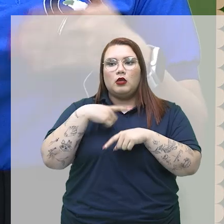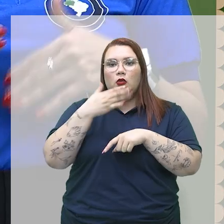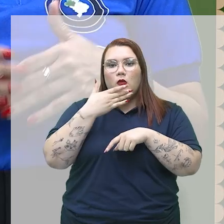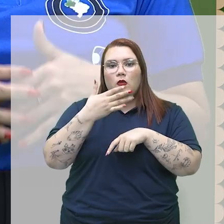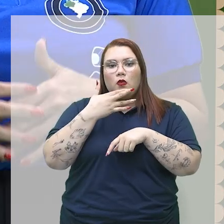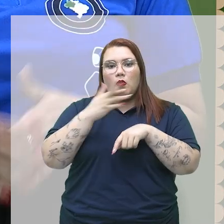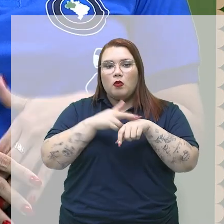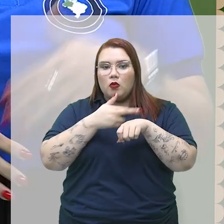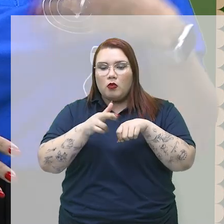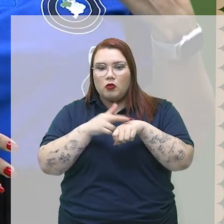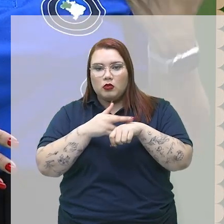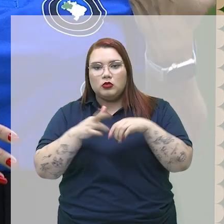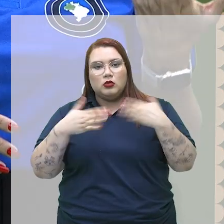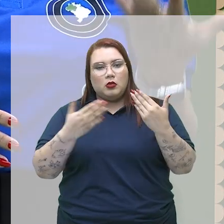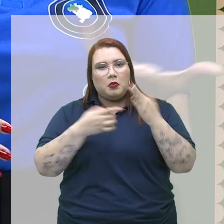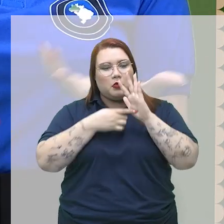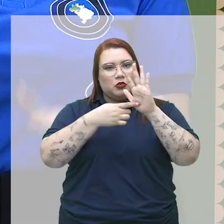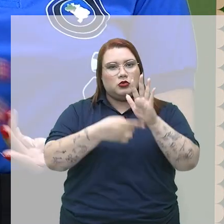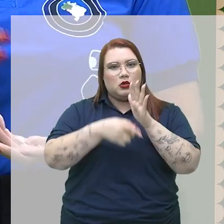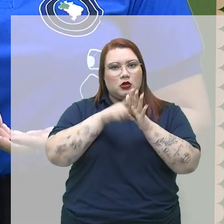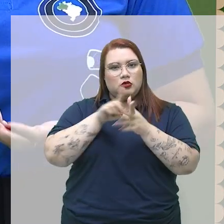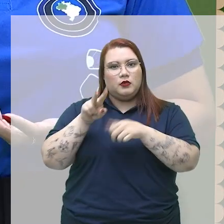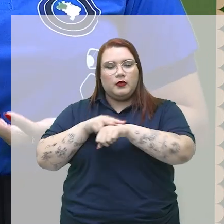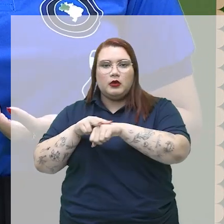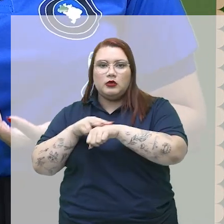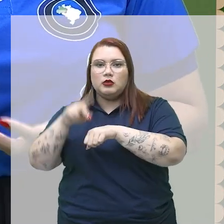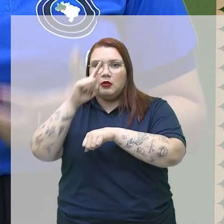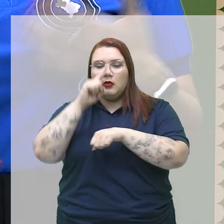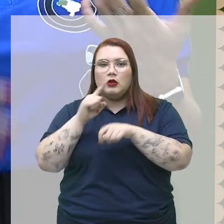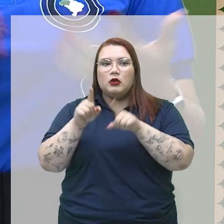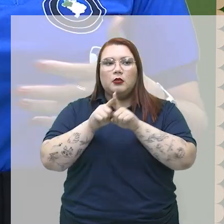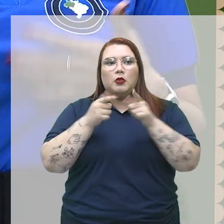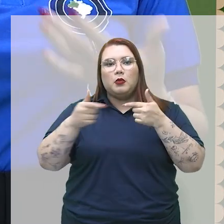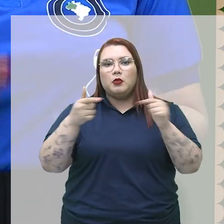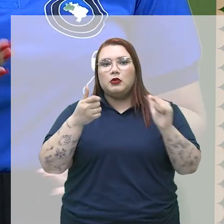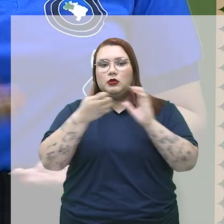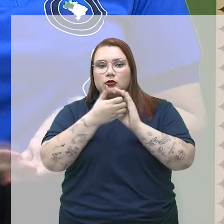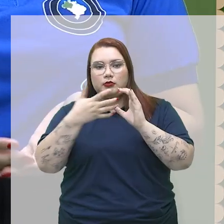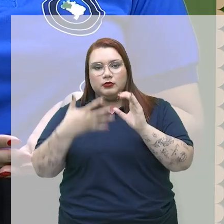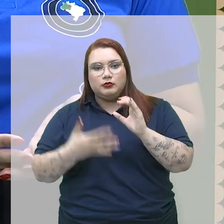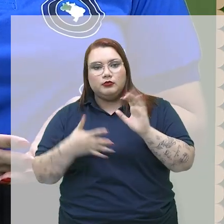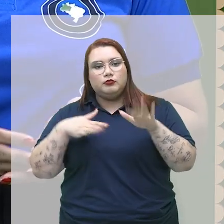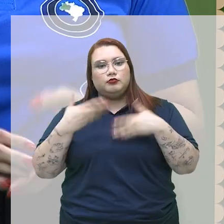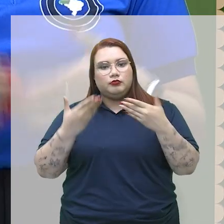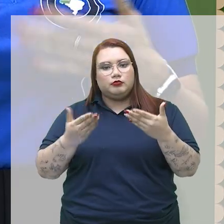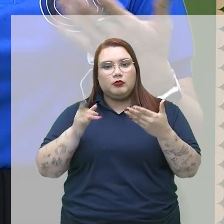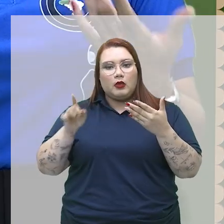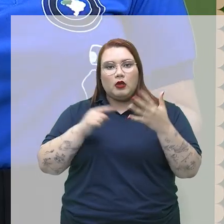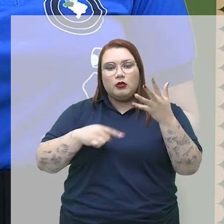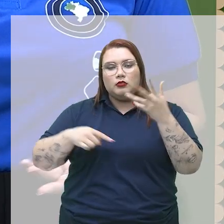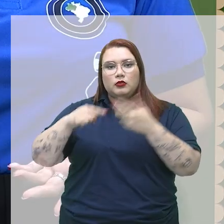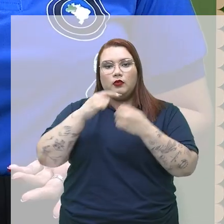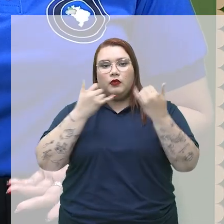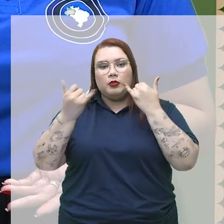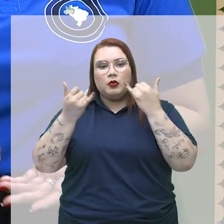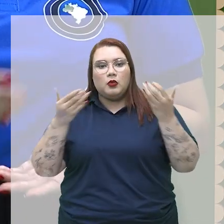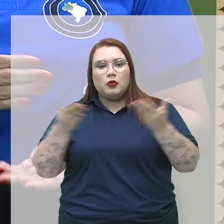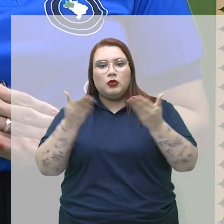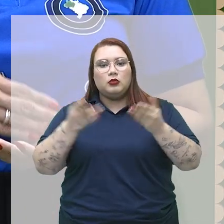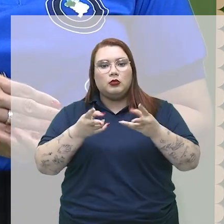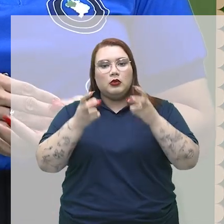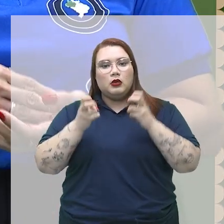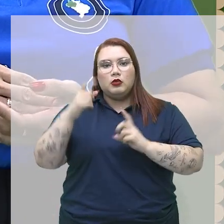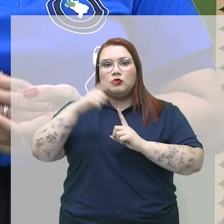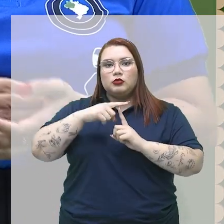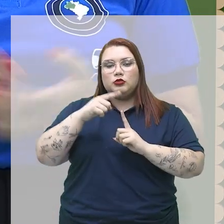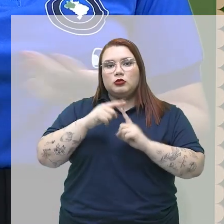gente observou lá no caso, né, a cor verde e a cor amarela, né, entre outras características. Então, esses fatores são que